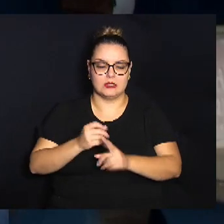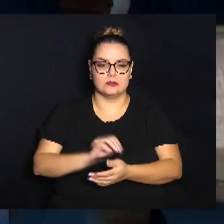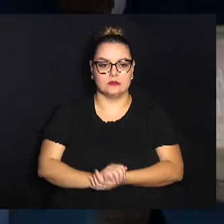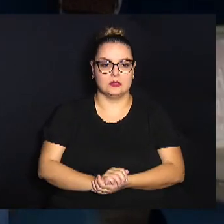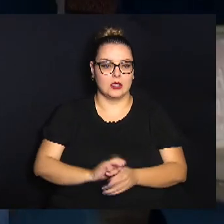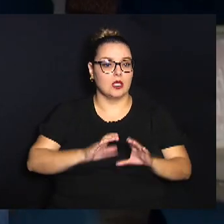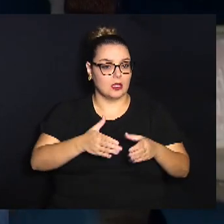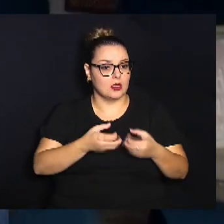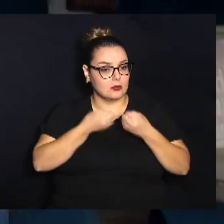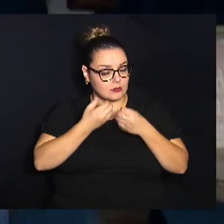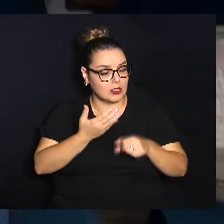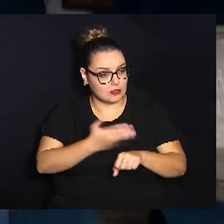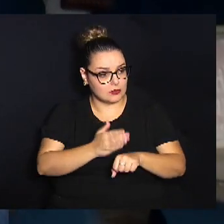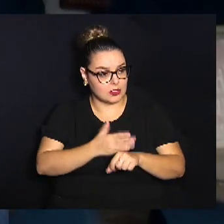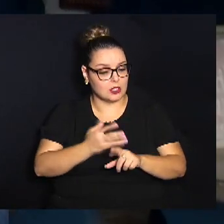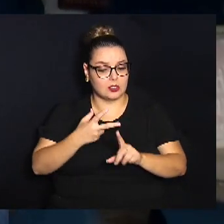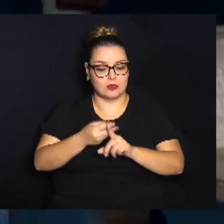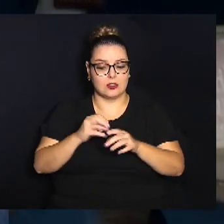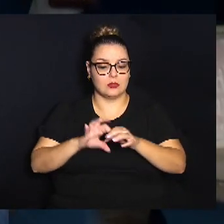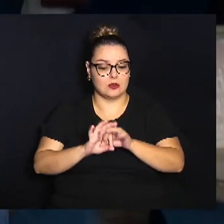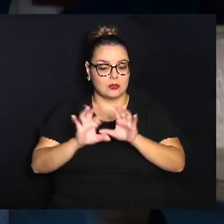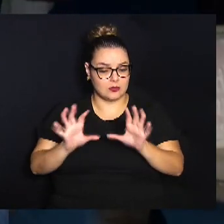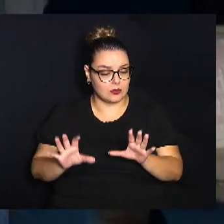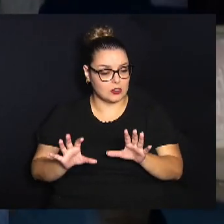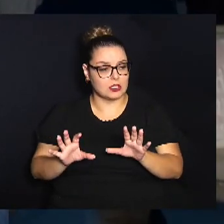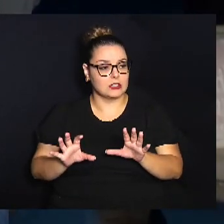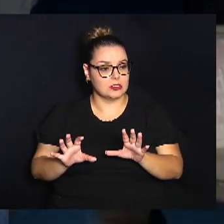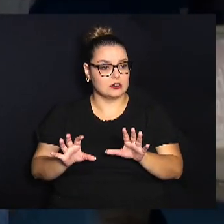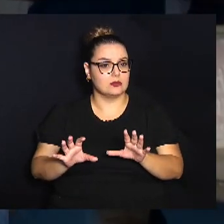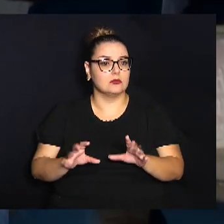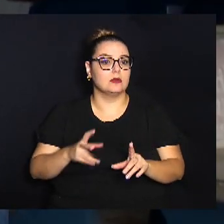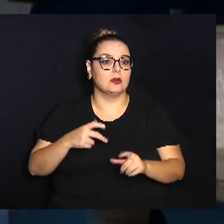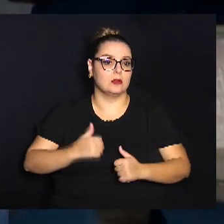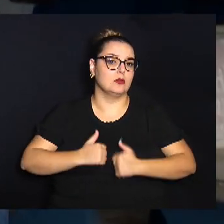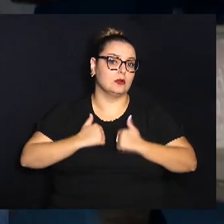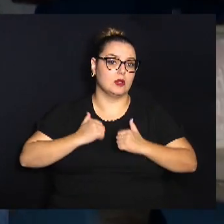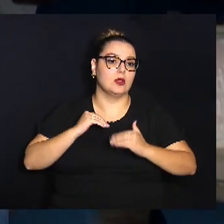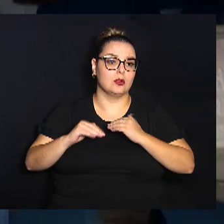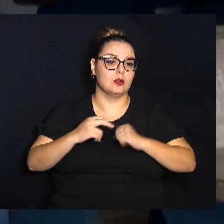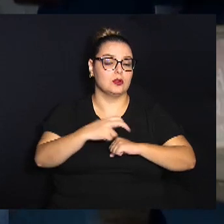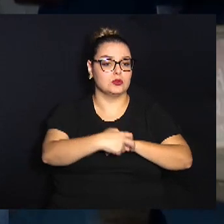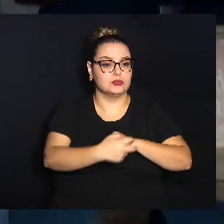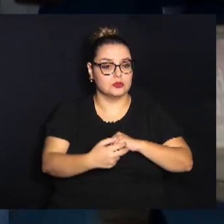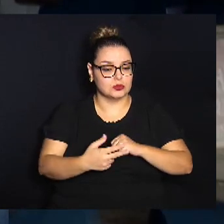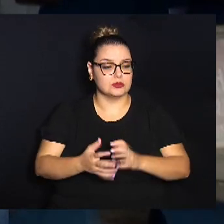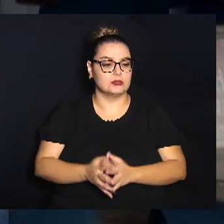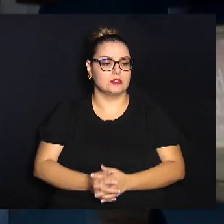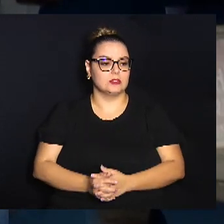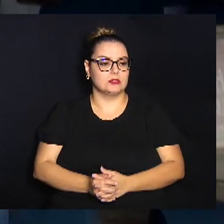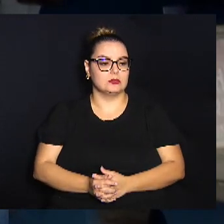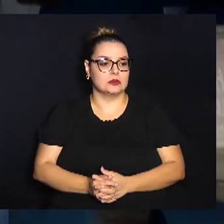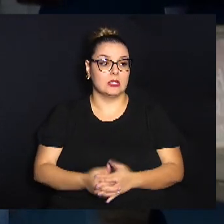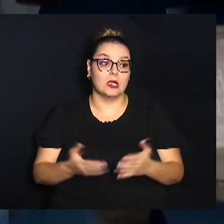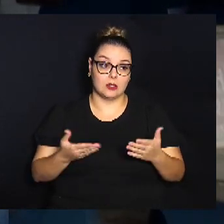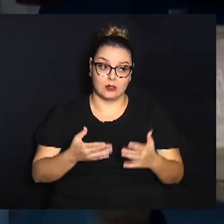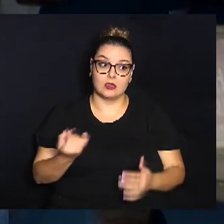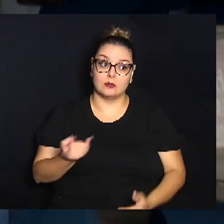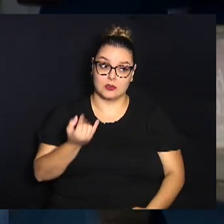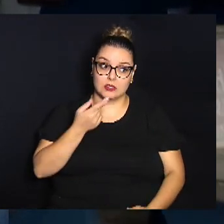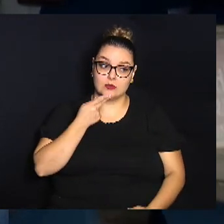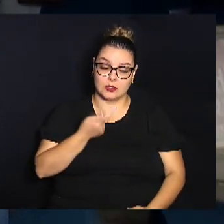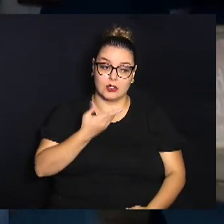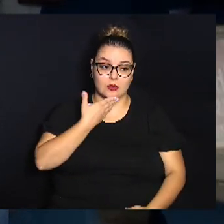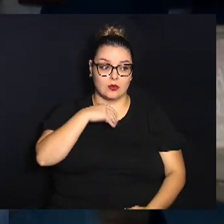bem treinada, vacinação disponível, vacina disponível, né, imunizante contra a dengue. E agora é importante a gente falar com os